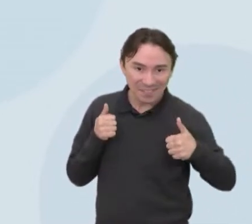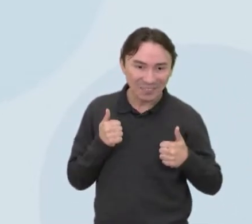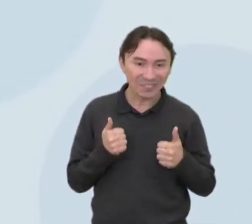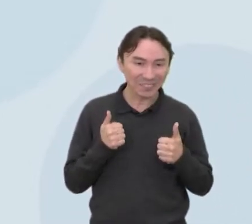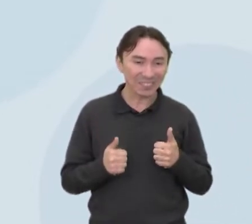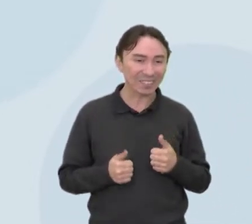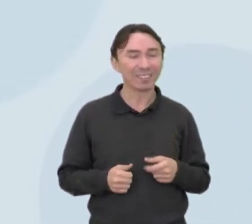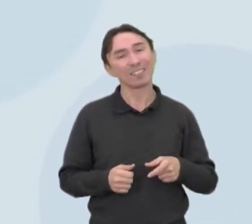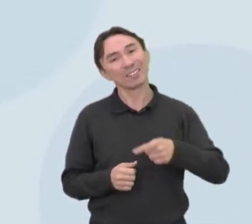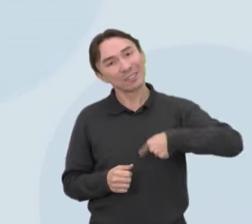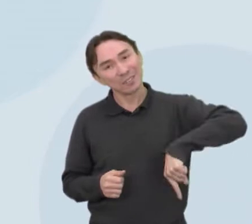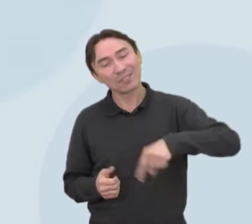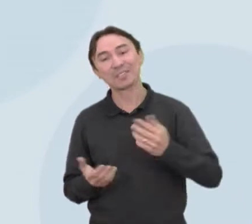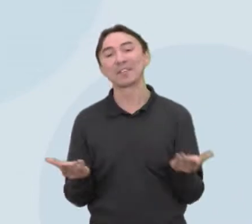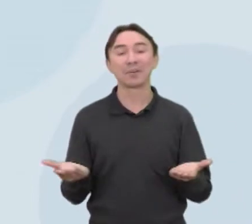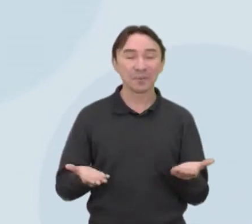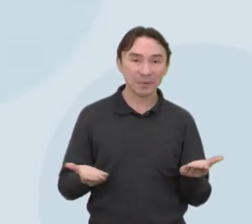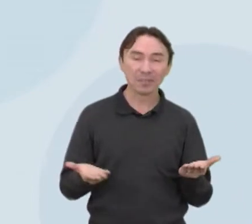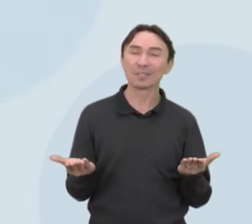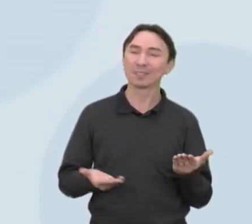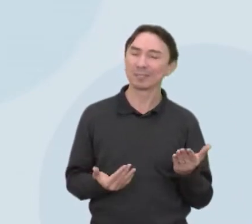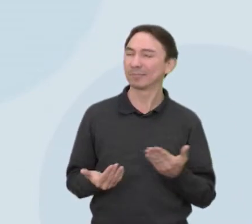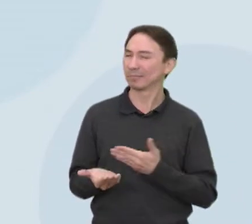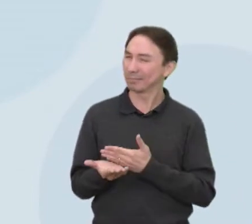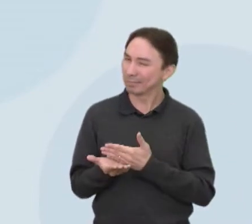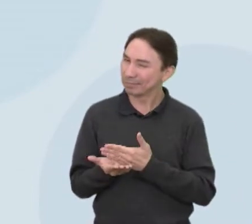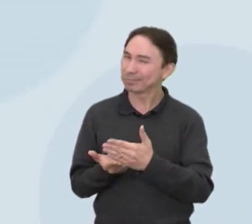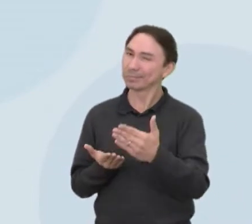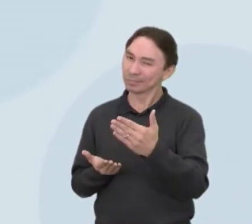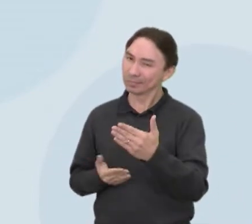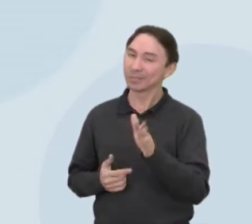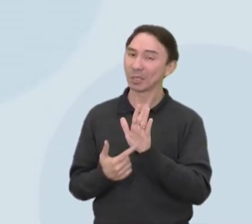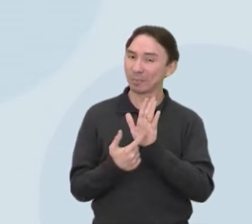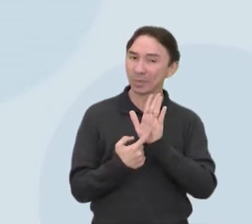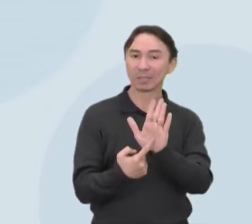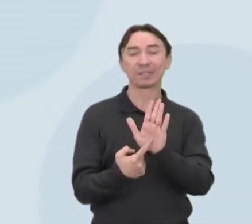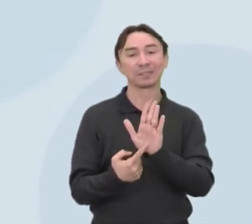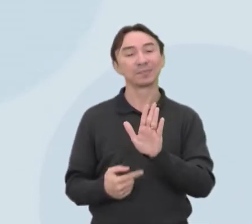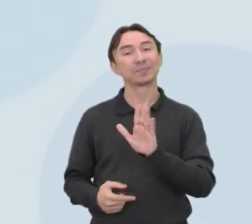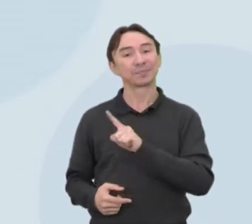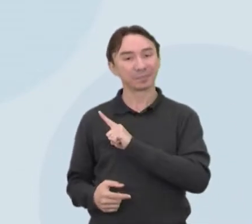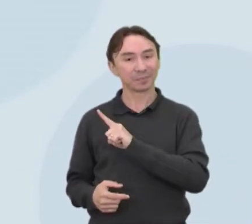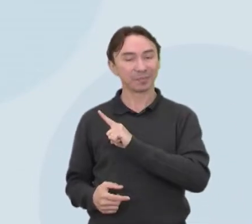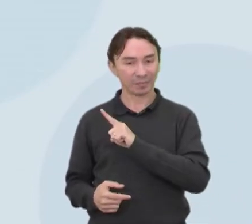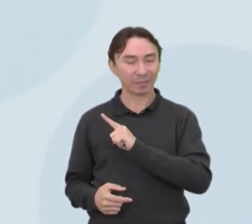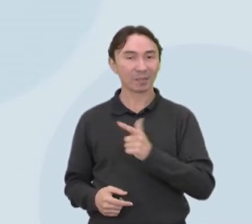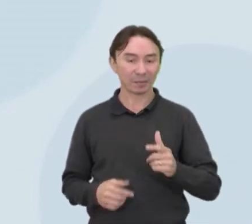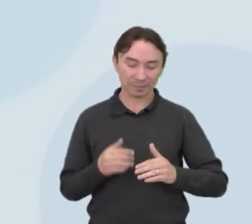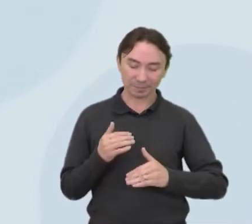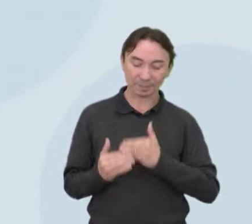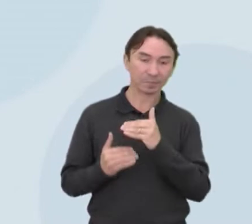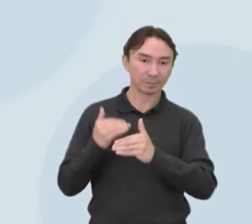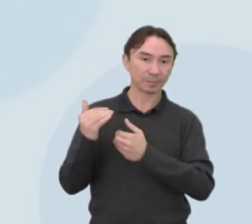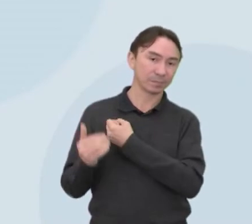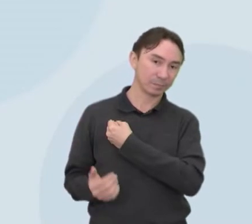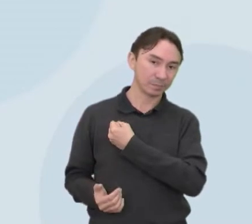a mostrar aí, né, no decorrer dessa nossa aula aí, nessa nossa parte 3 do desenvolvimento, tá?